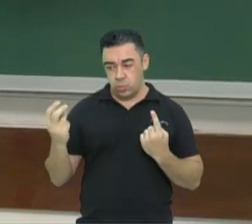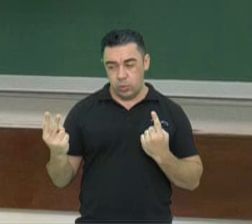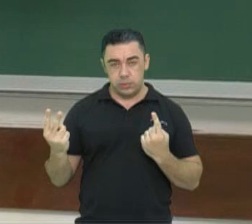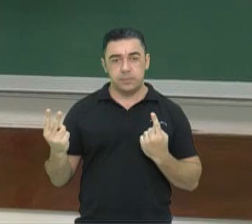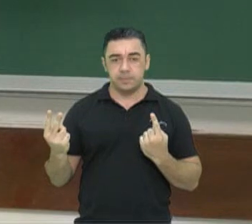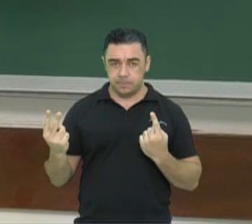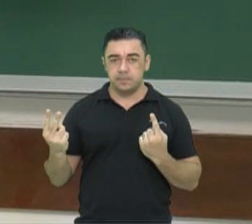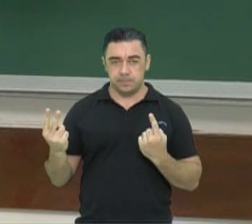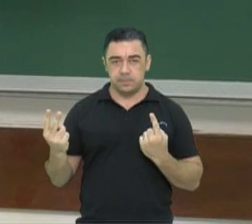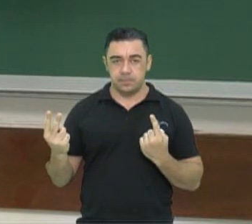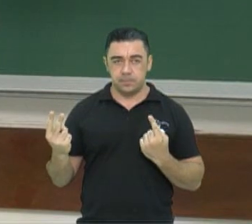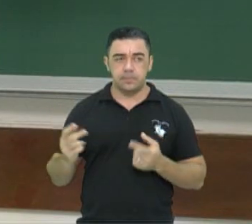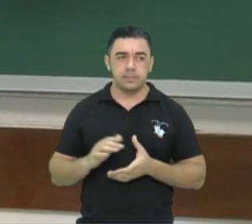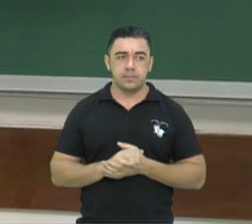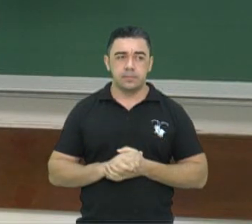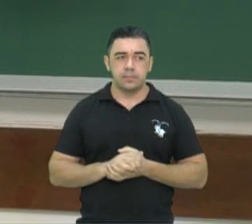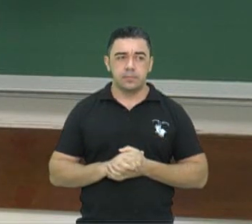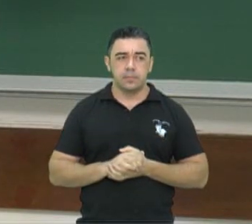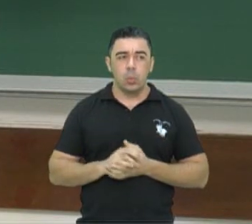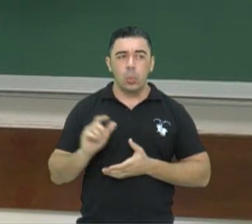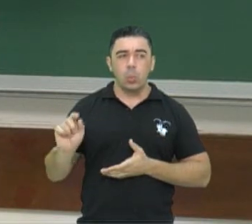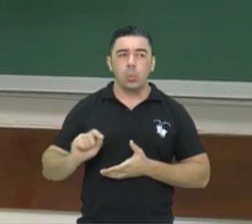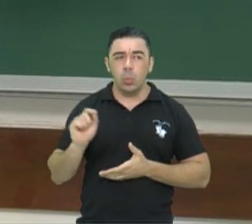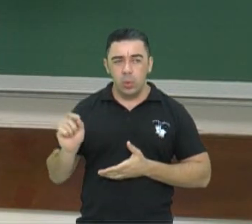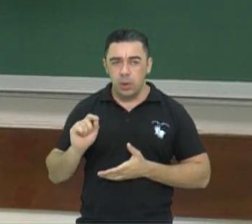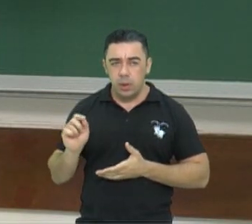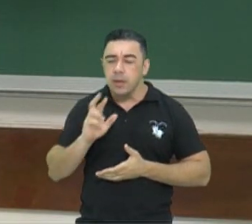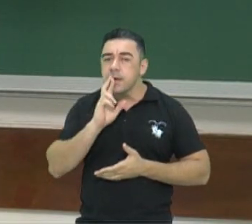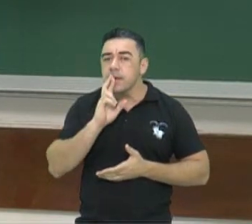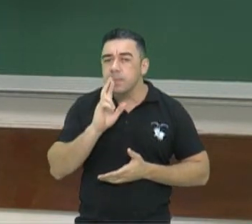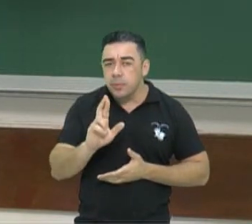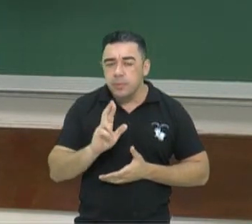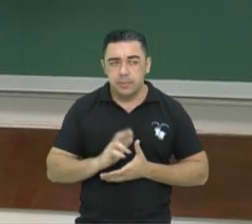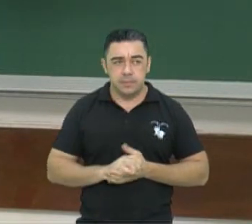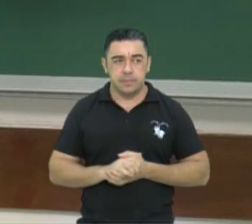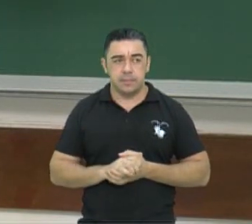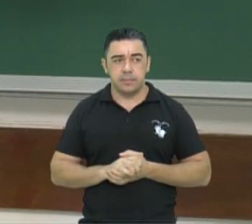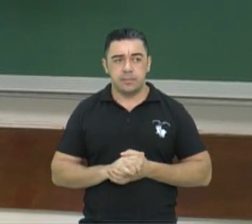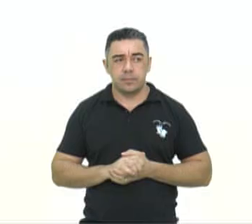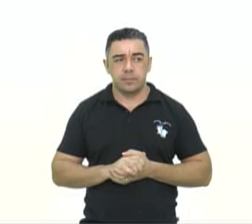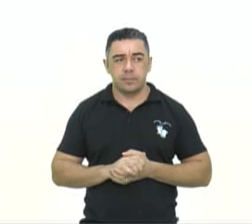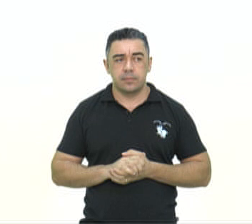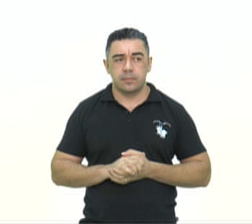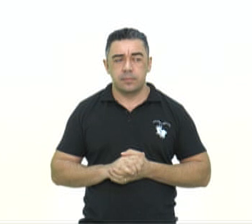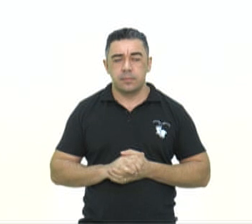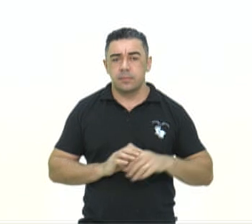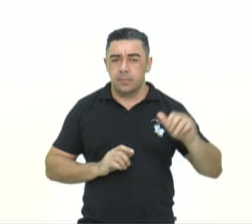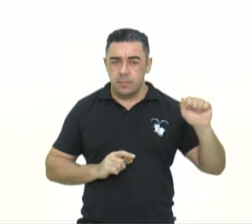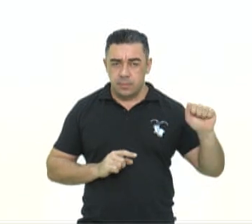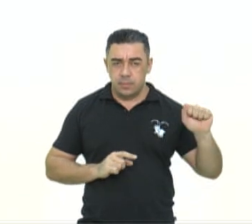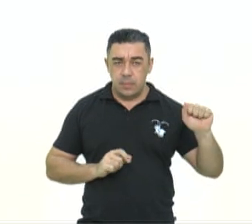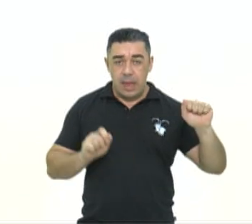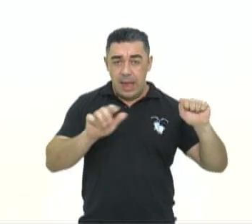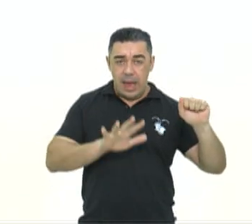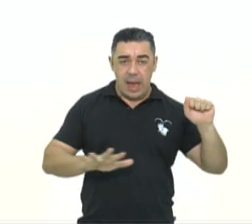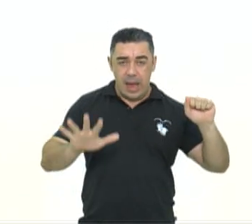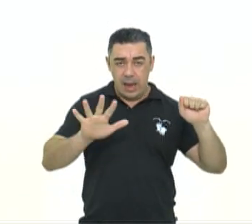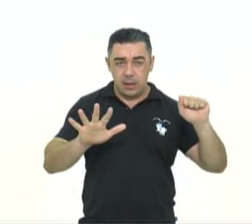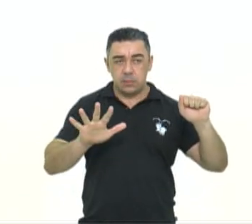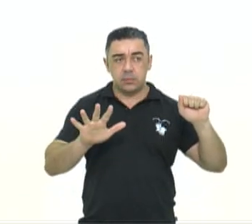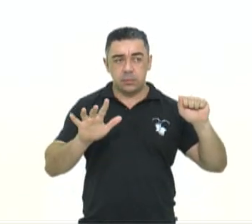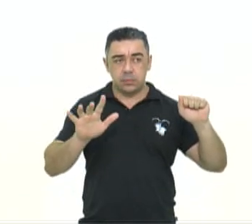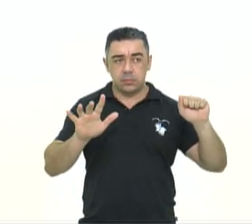tá? Aí, o que que você vai responder? A área da figura